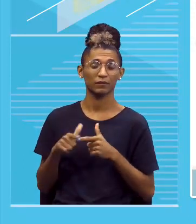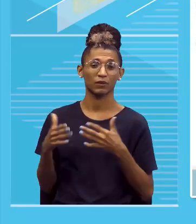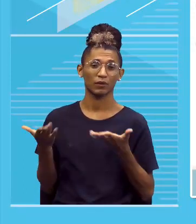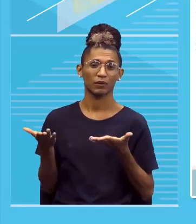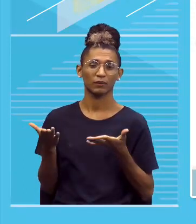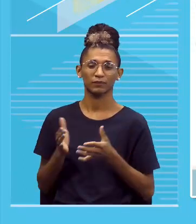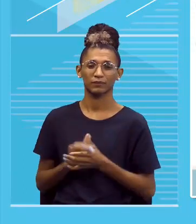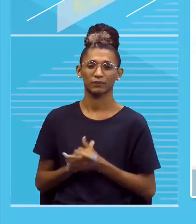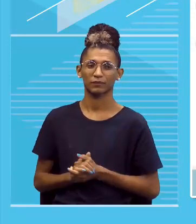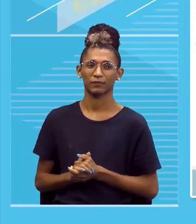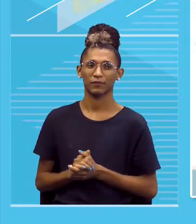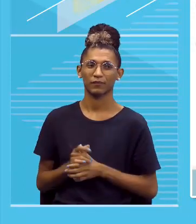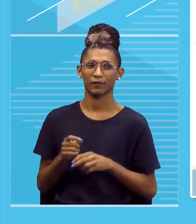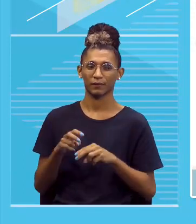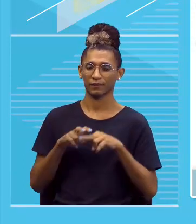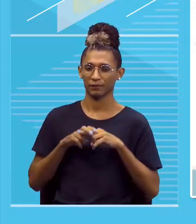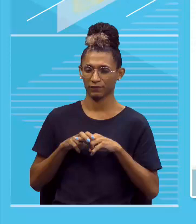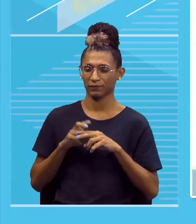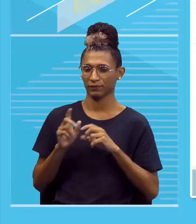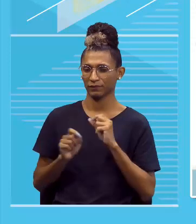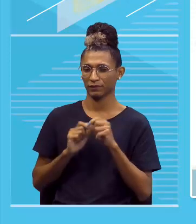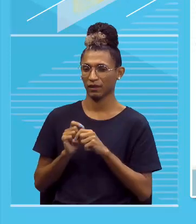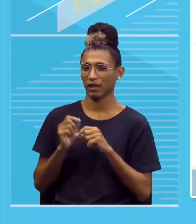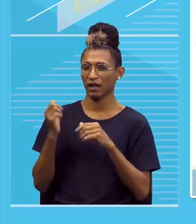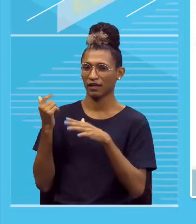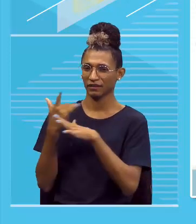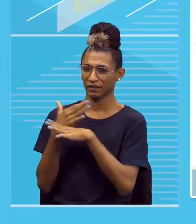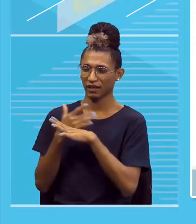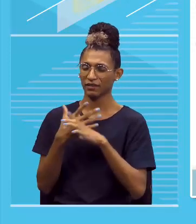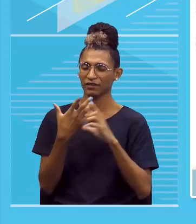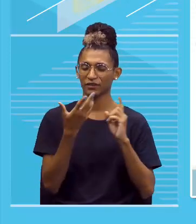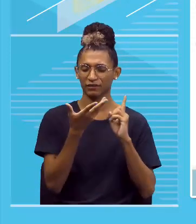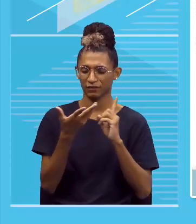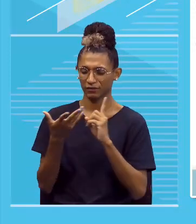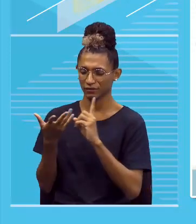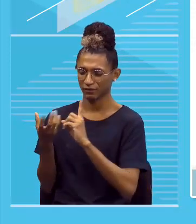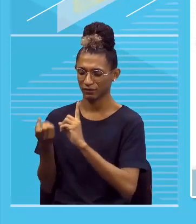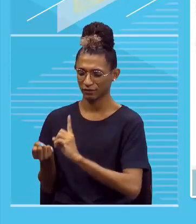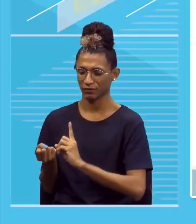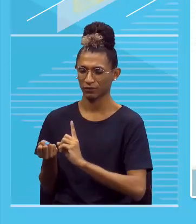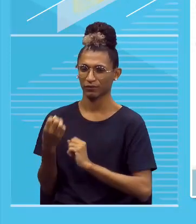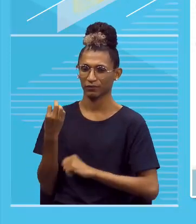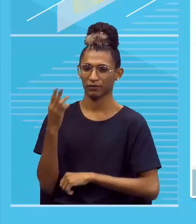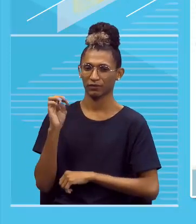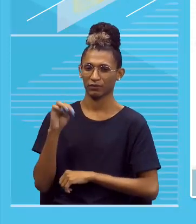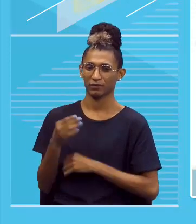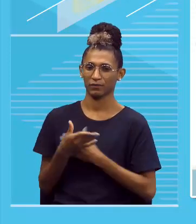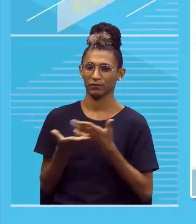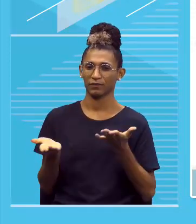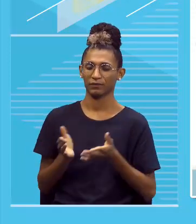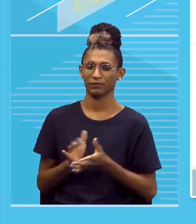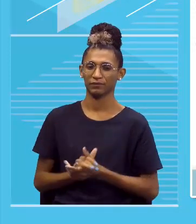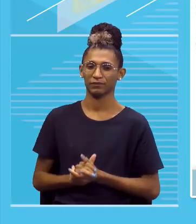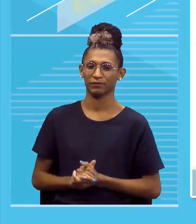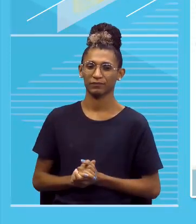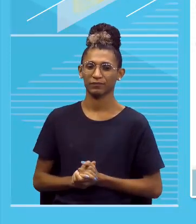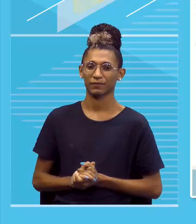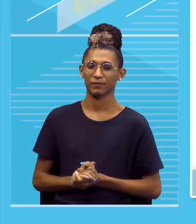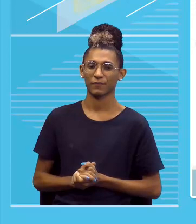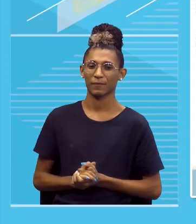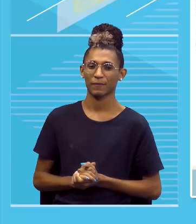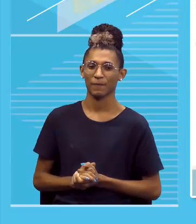passaram a ser adotados pela cidade três minutos por favor